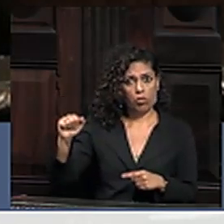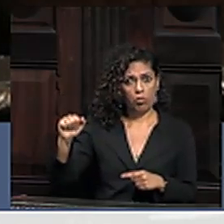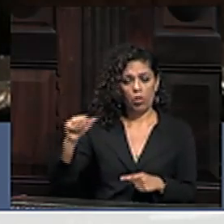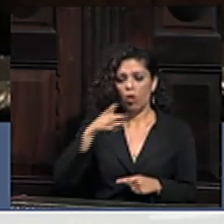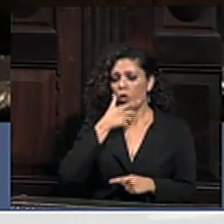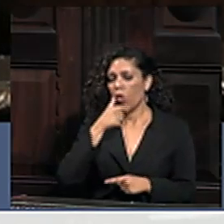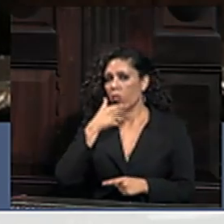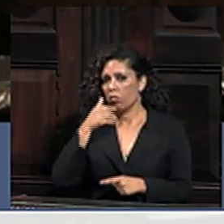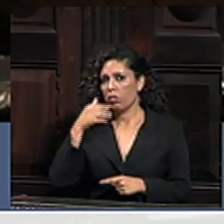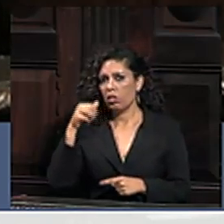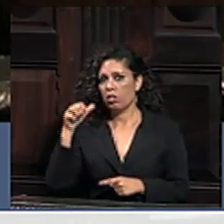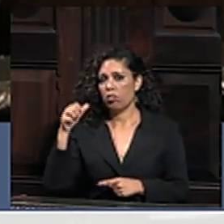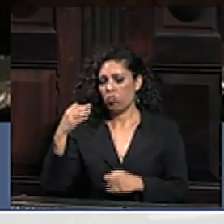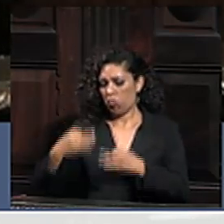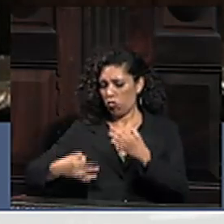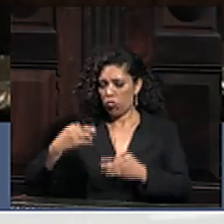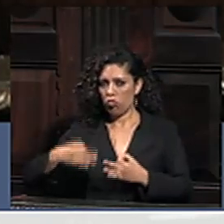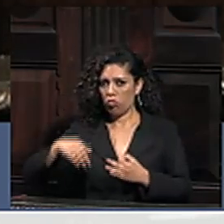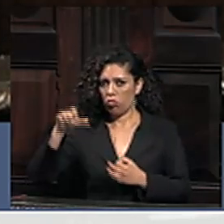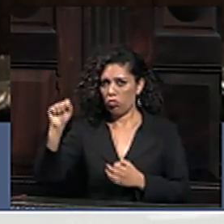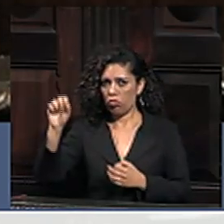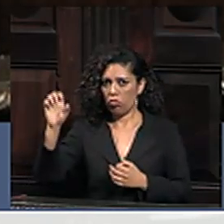problema